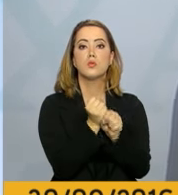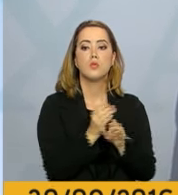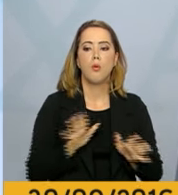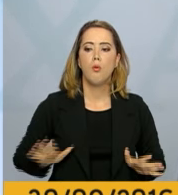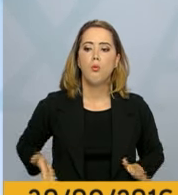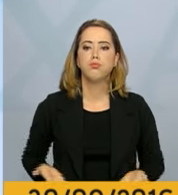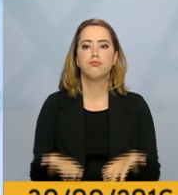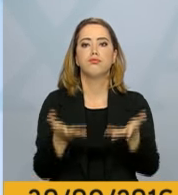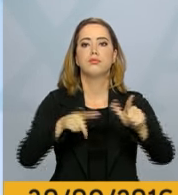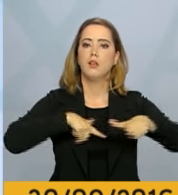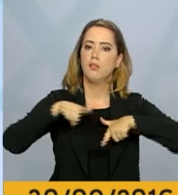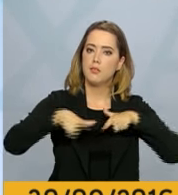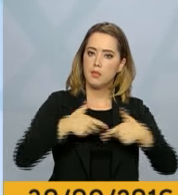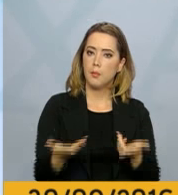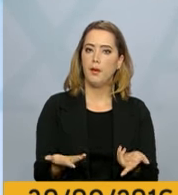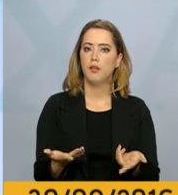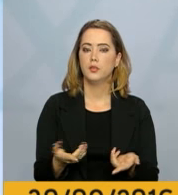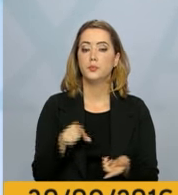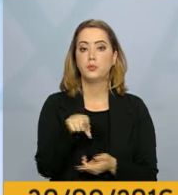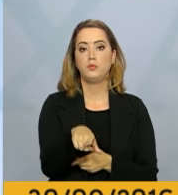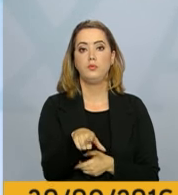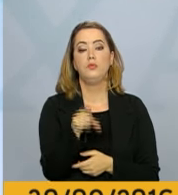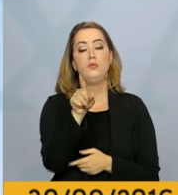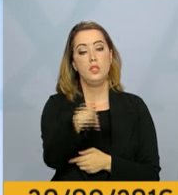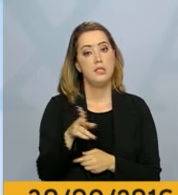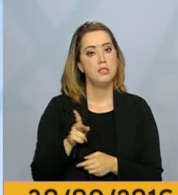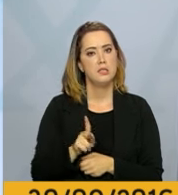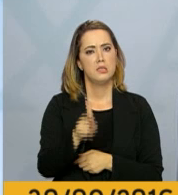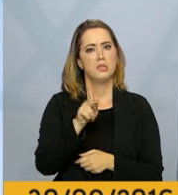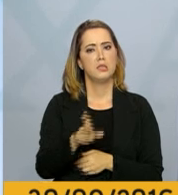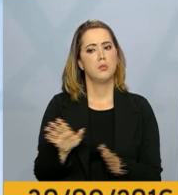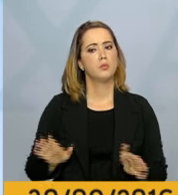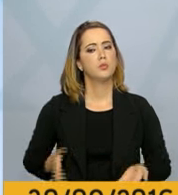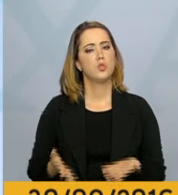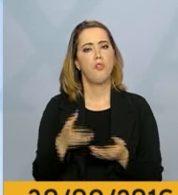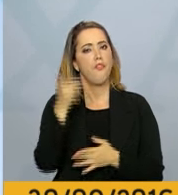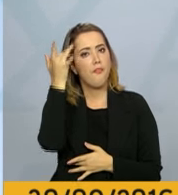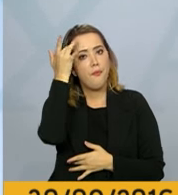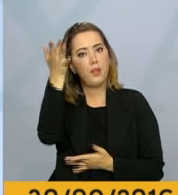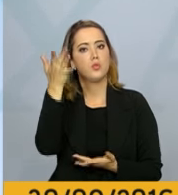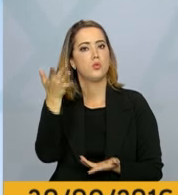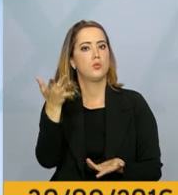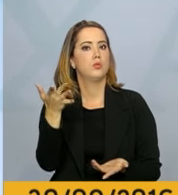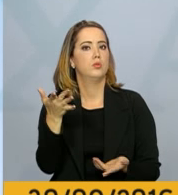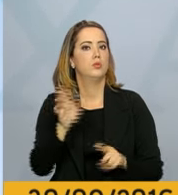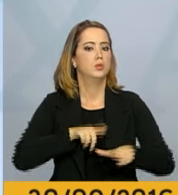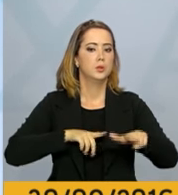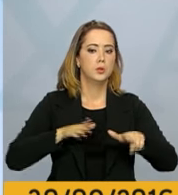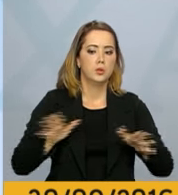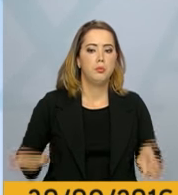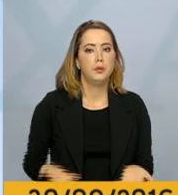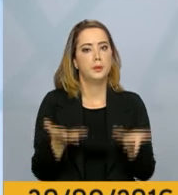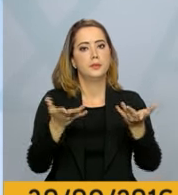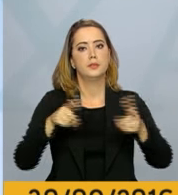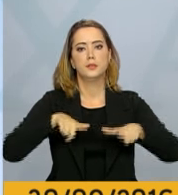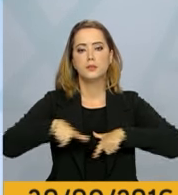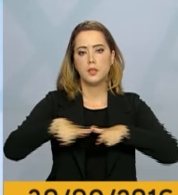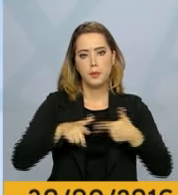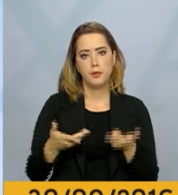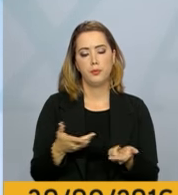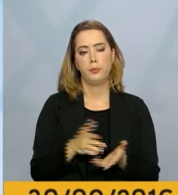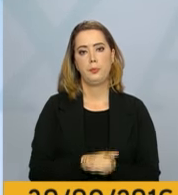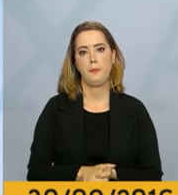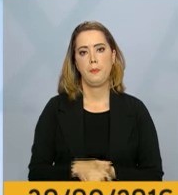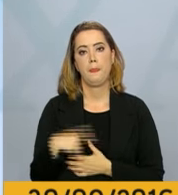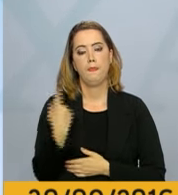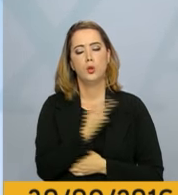empregos. Aliás, a construção civil é quem, com mais facilidade, gera empregos. Por isso que nós